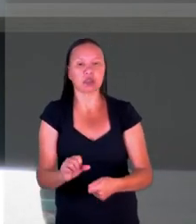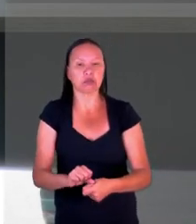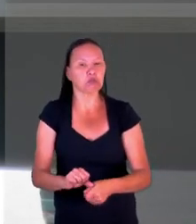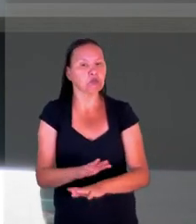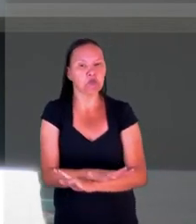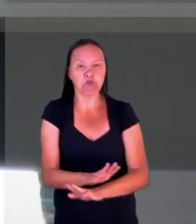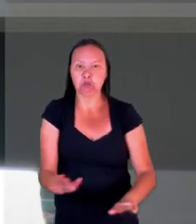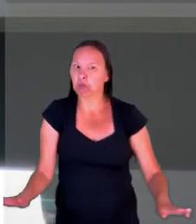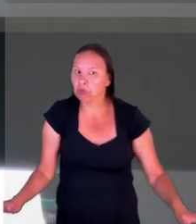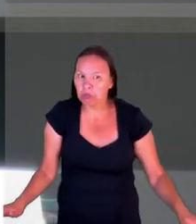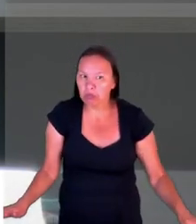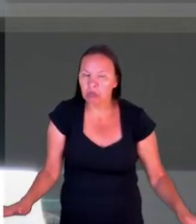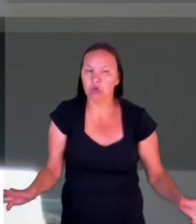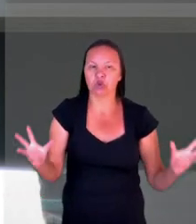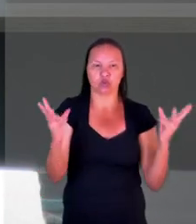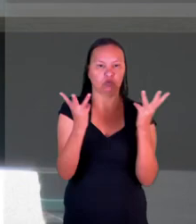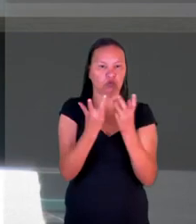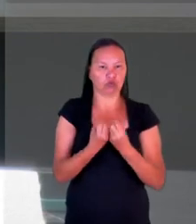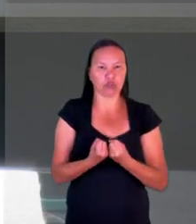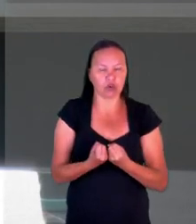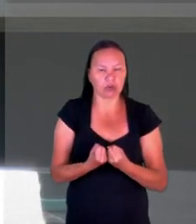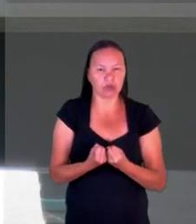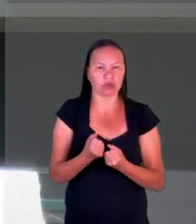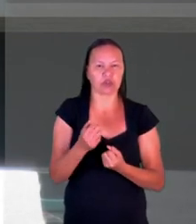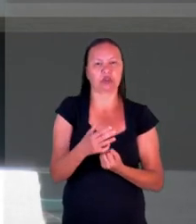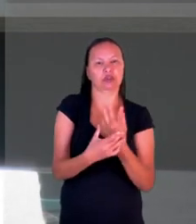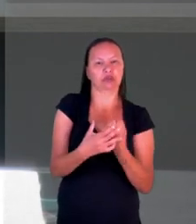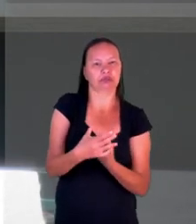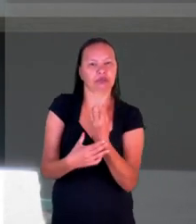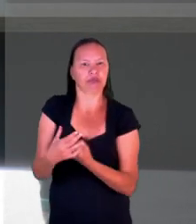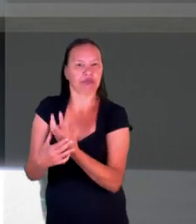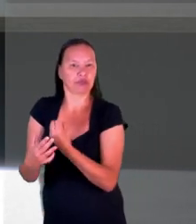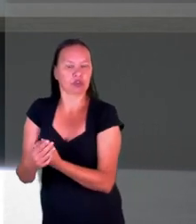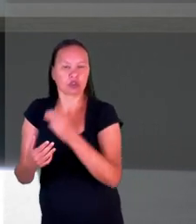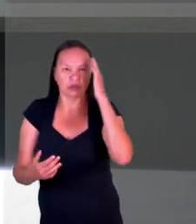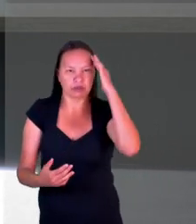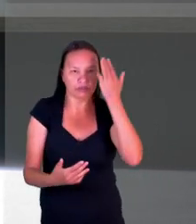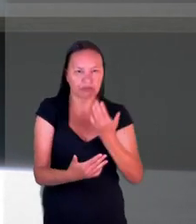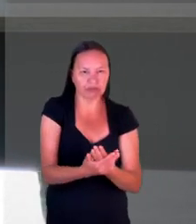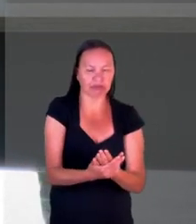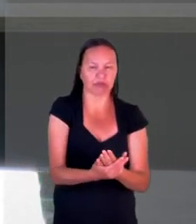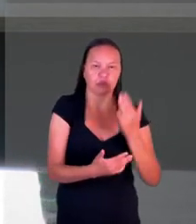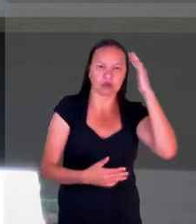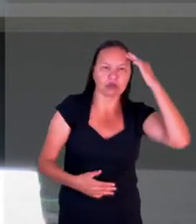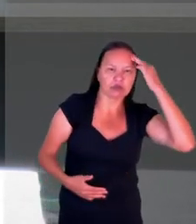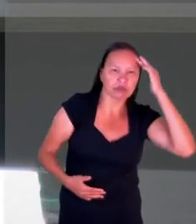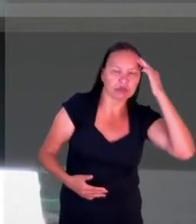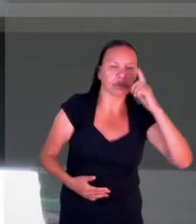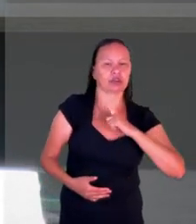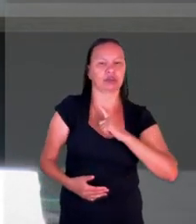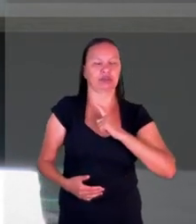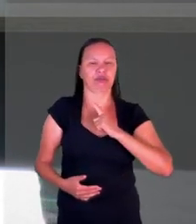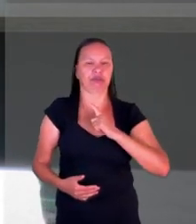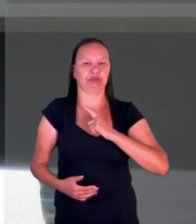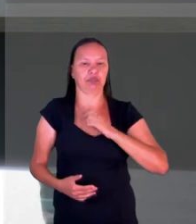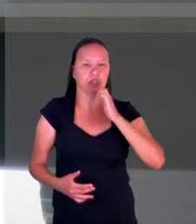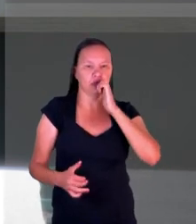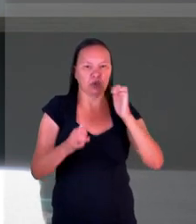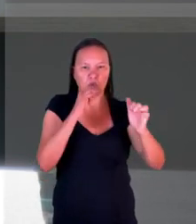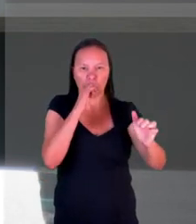né Nós não vamos criar um novo processo de conhecimento quando já se tem uma notícia de